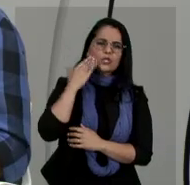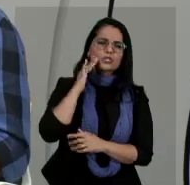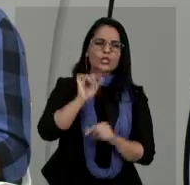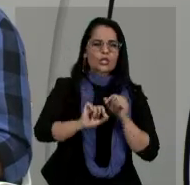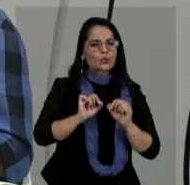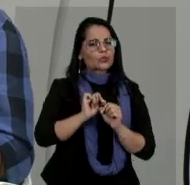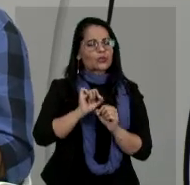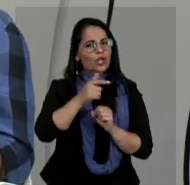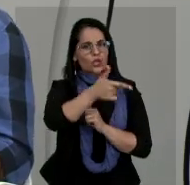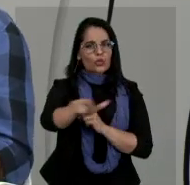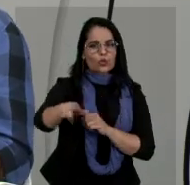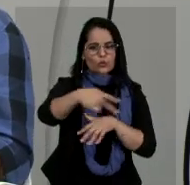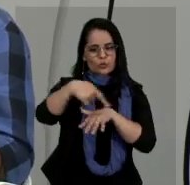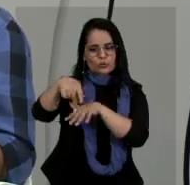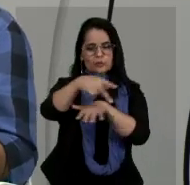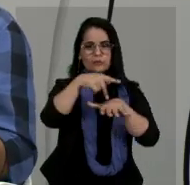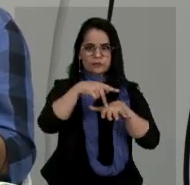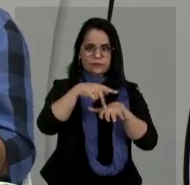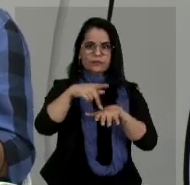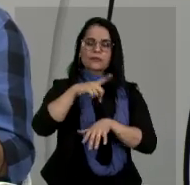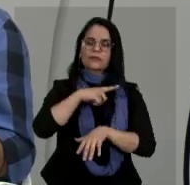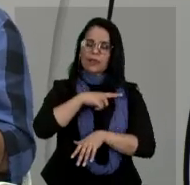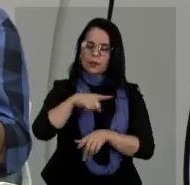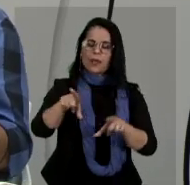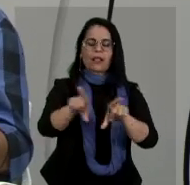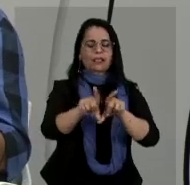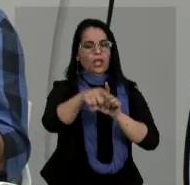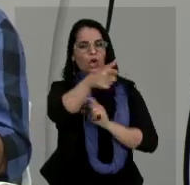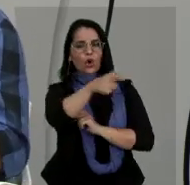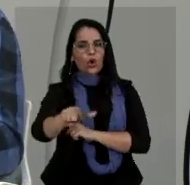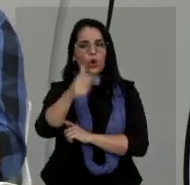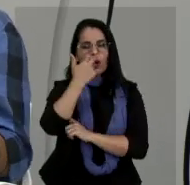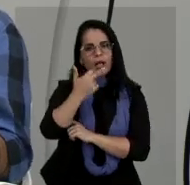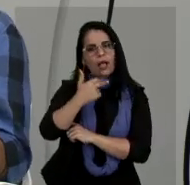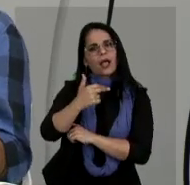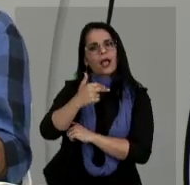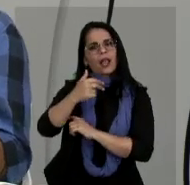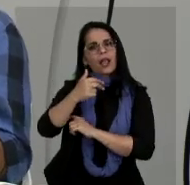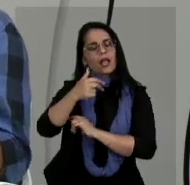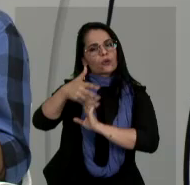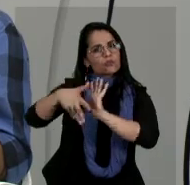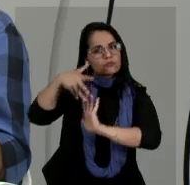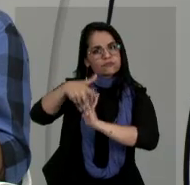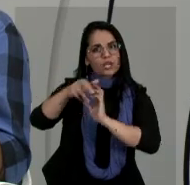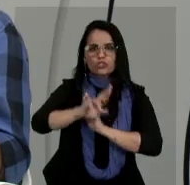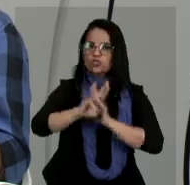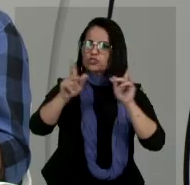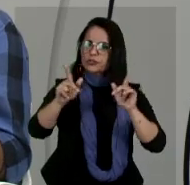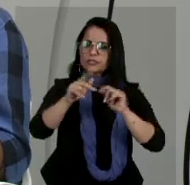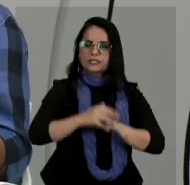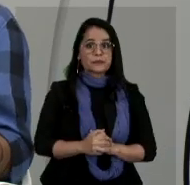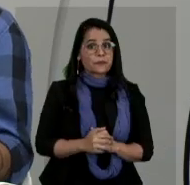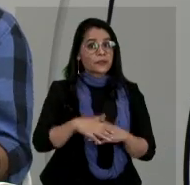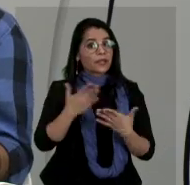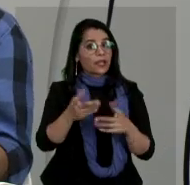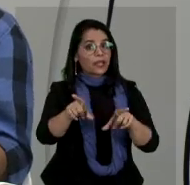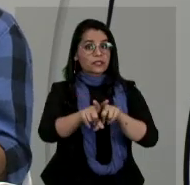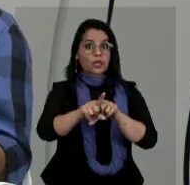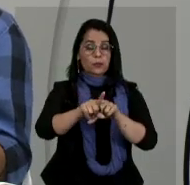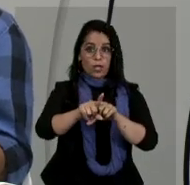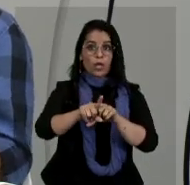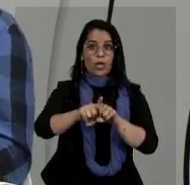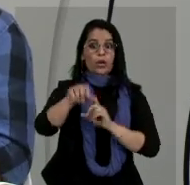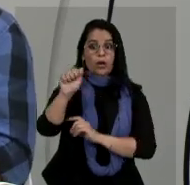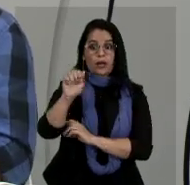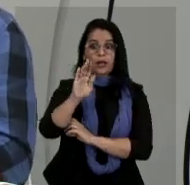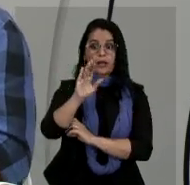entendemos, então, que em outros países existem também outras línguas completamente diferentes da língua brasileira de sinais, inclusive o alfabeto